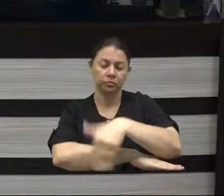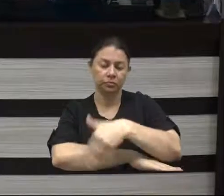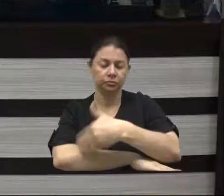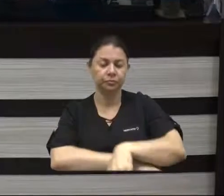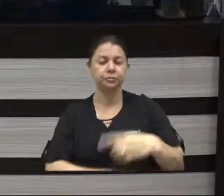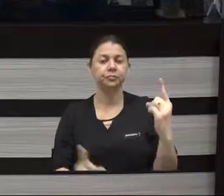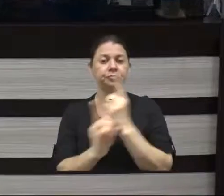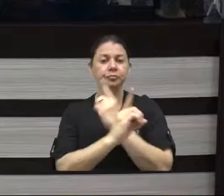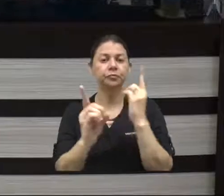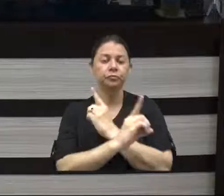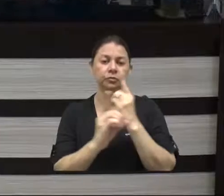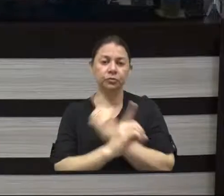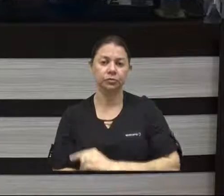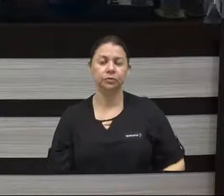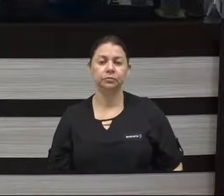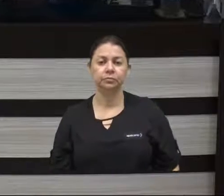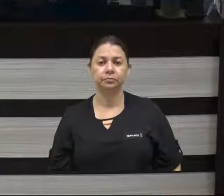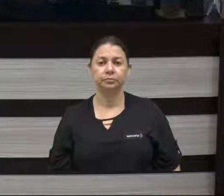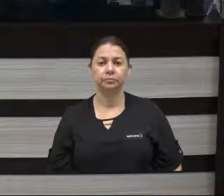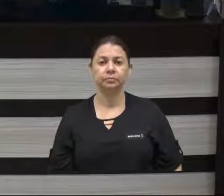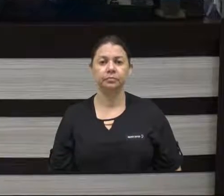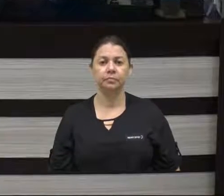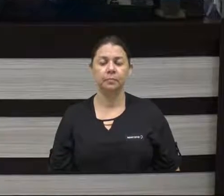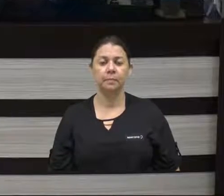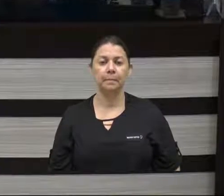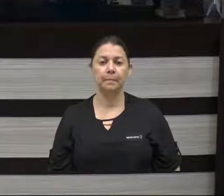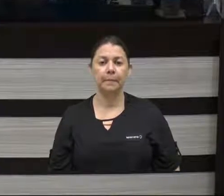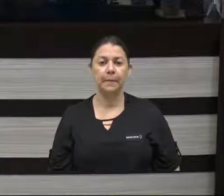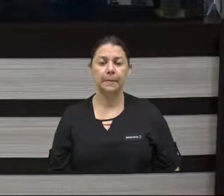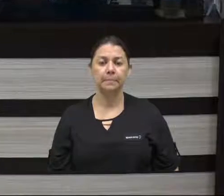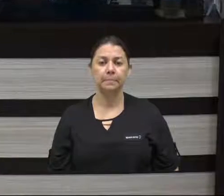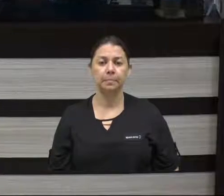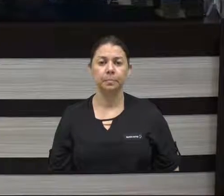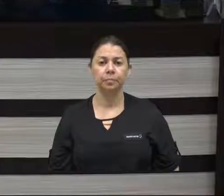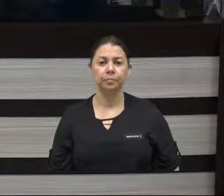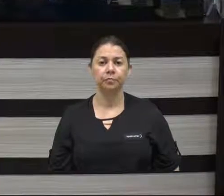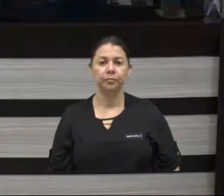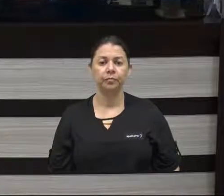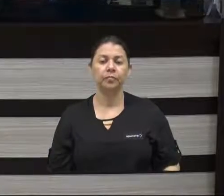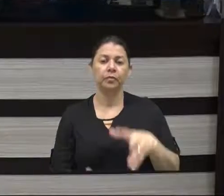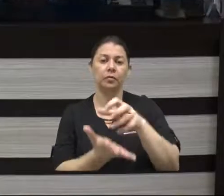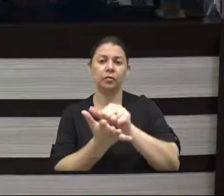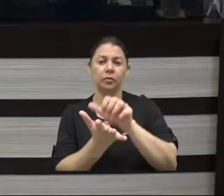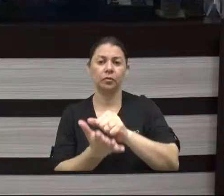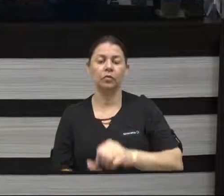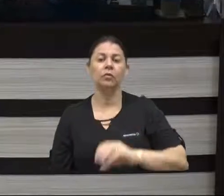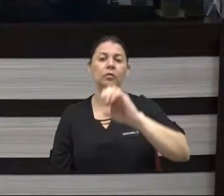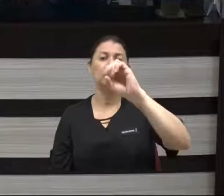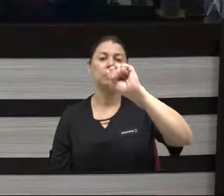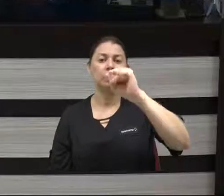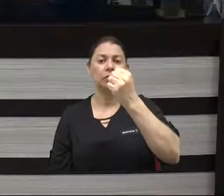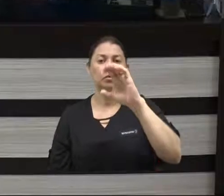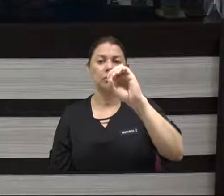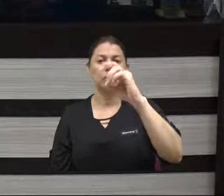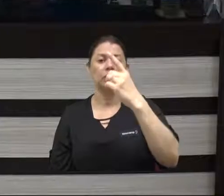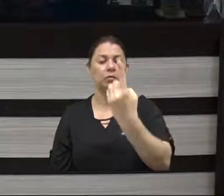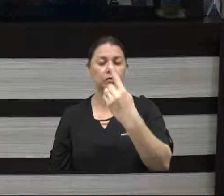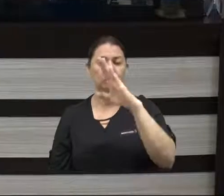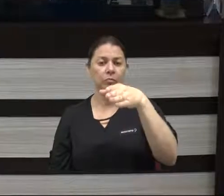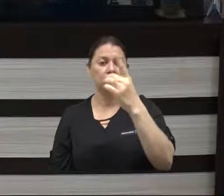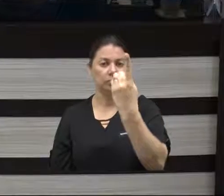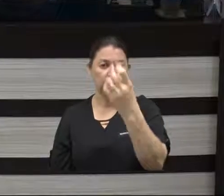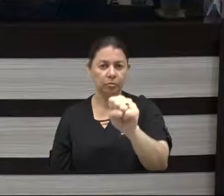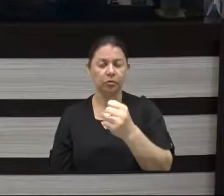Vereador Helder Lúcio de Oliveira. Em discussão. Não havendo executivo. Requerimento número 801/2018